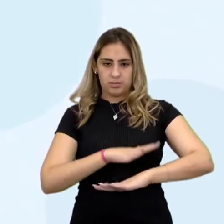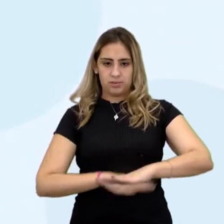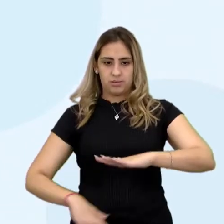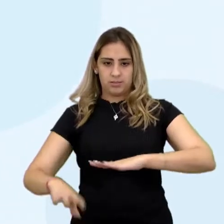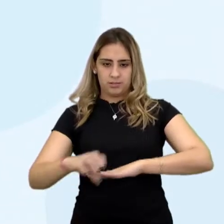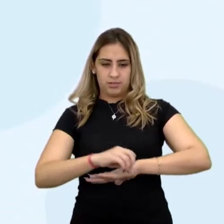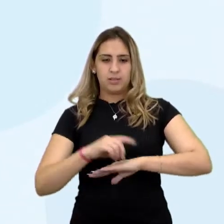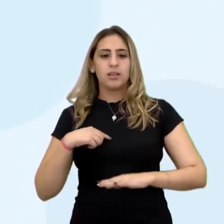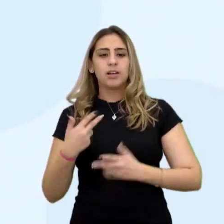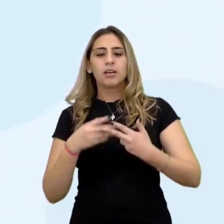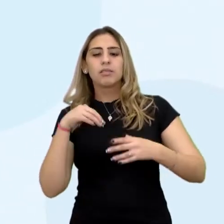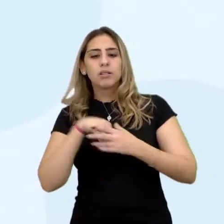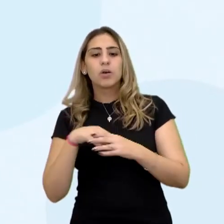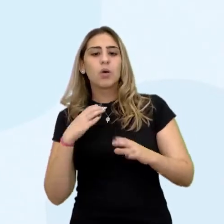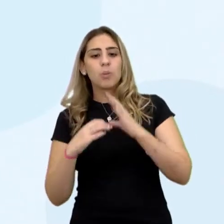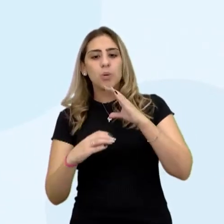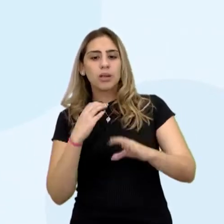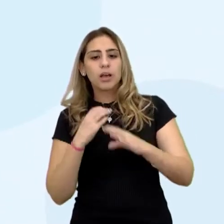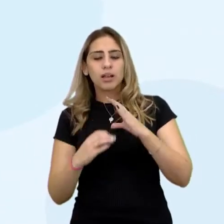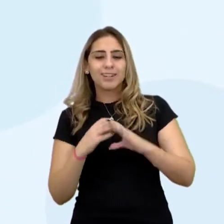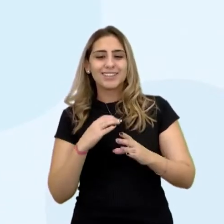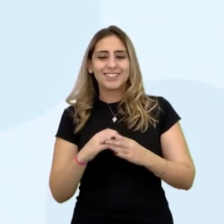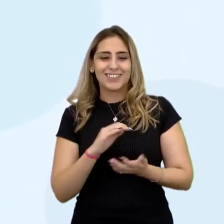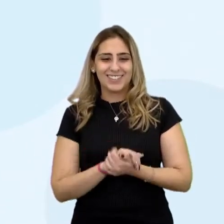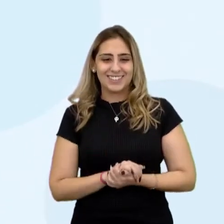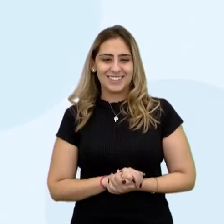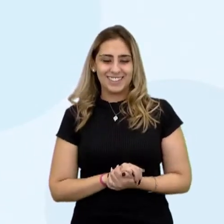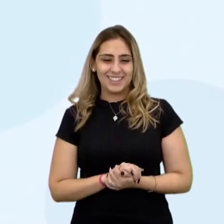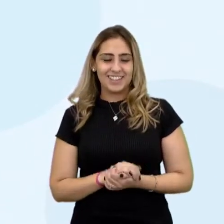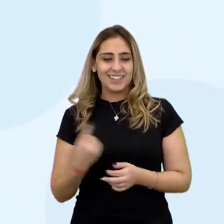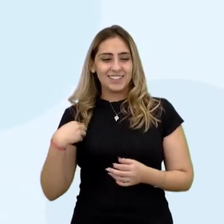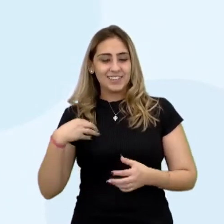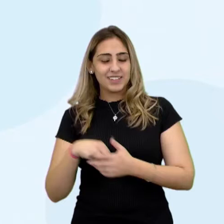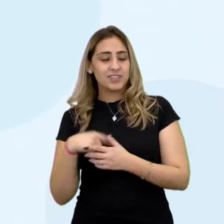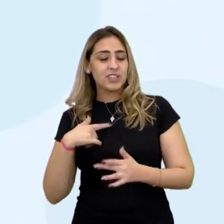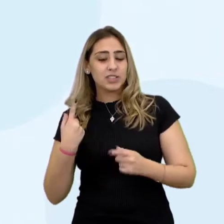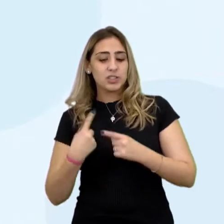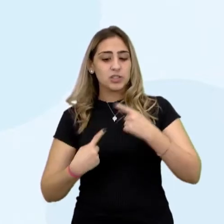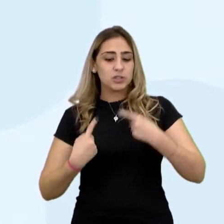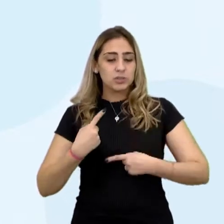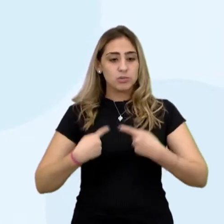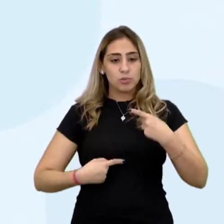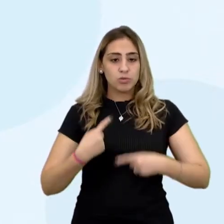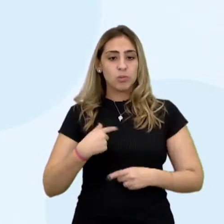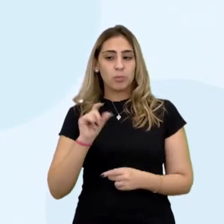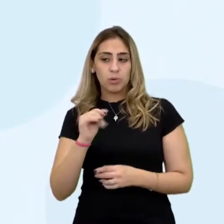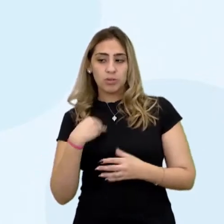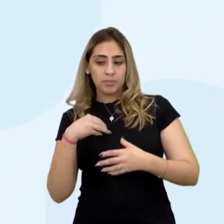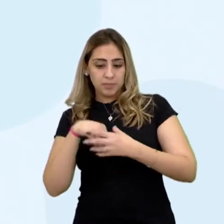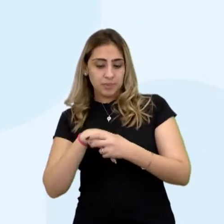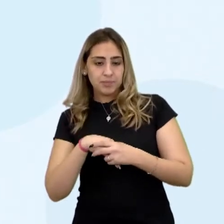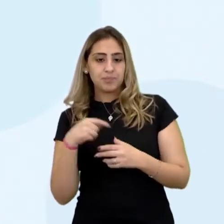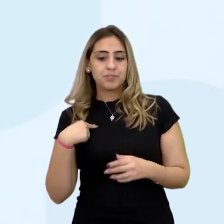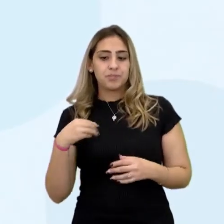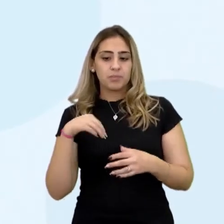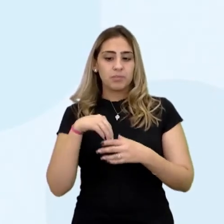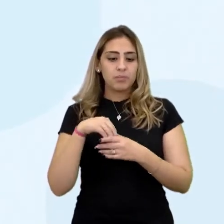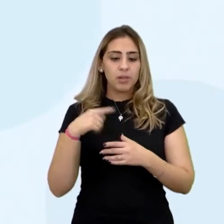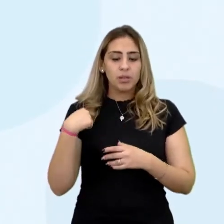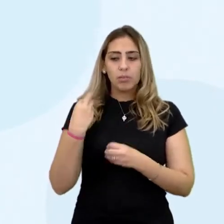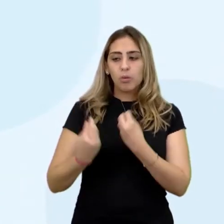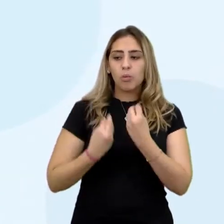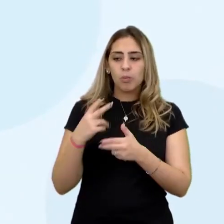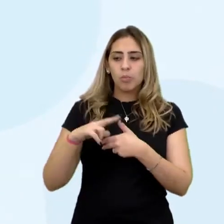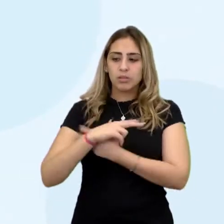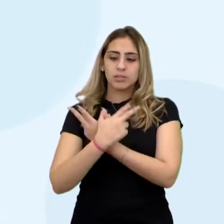telecomunicações? Muito bacana aí. São os assuntos da aula de hoje, que vai discutir um pouquinho o funcionamento dos satélites, como que esses